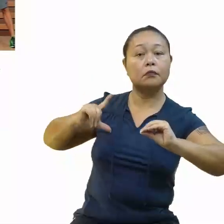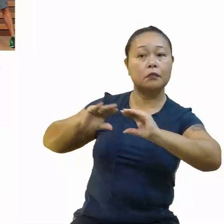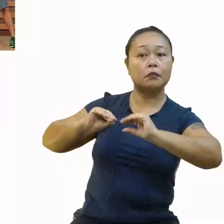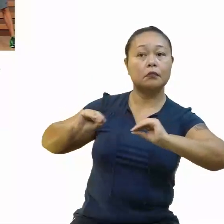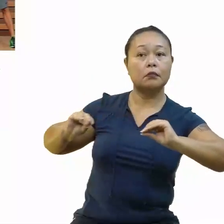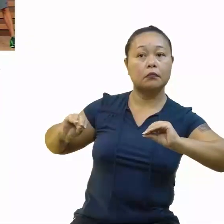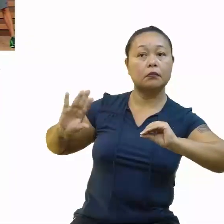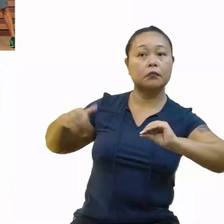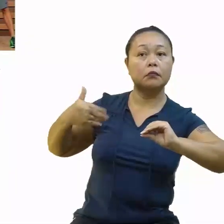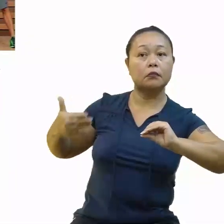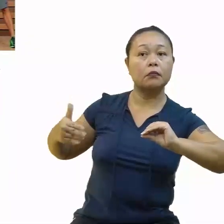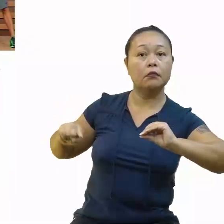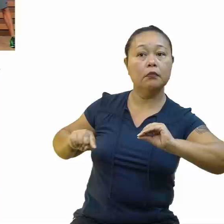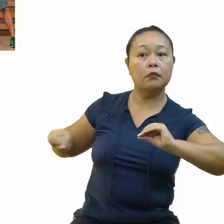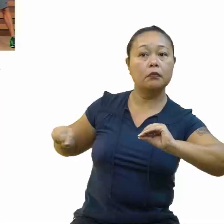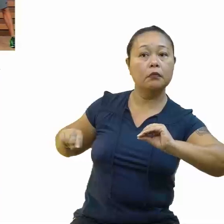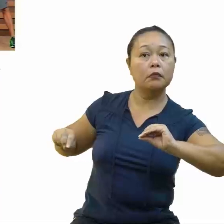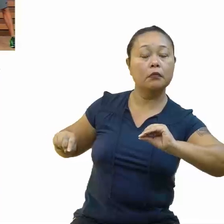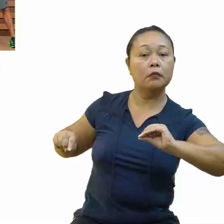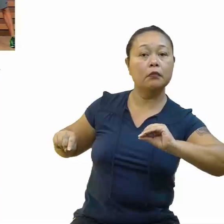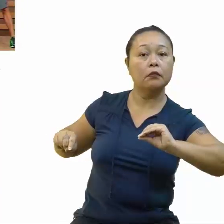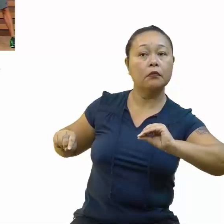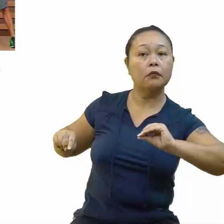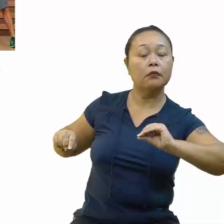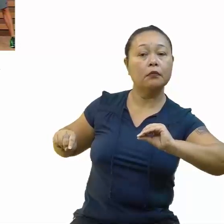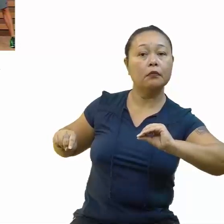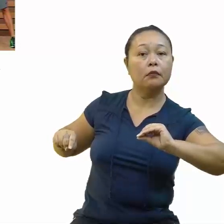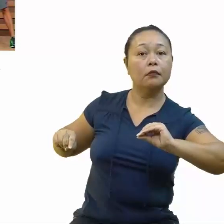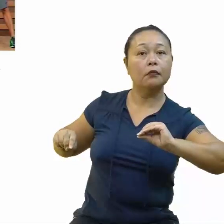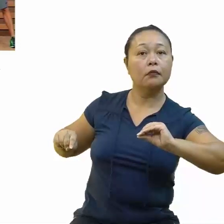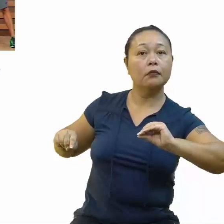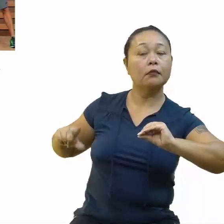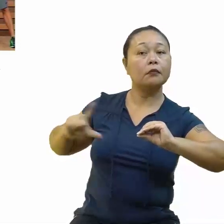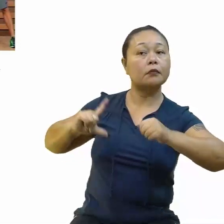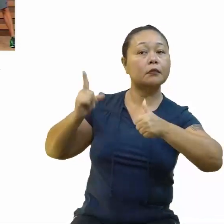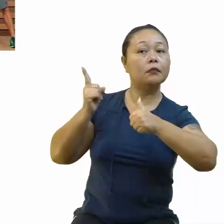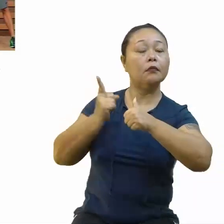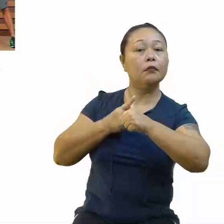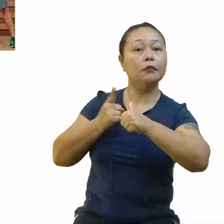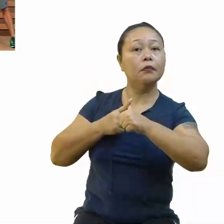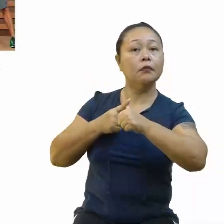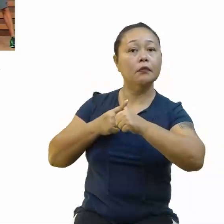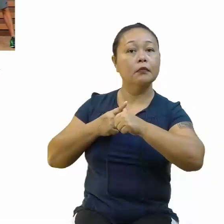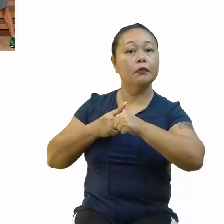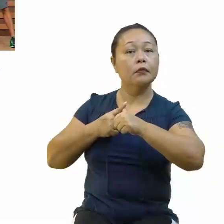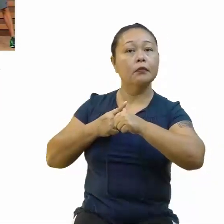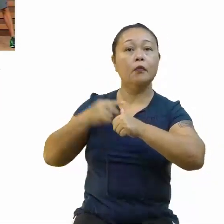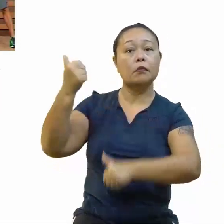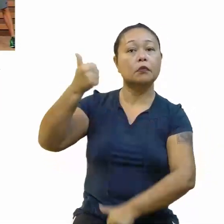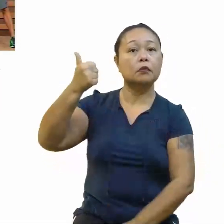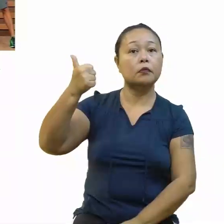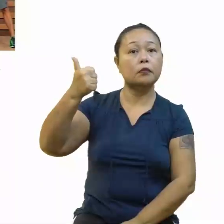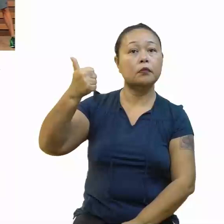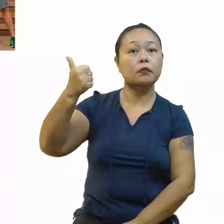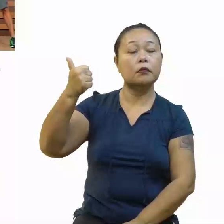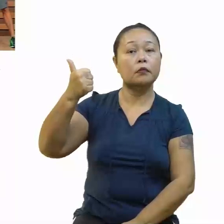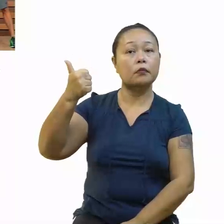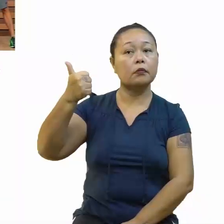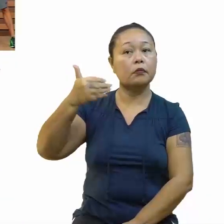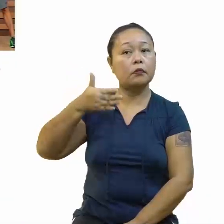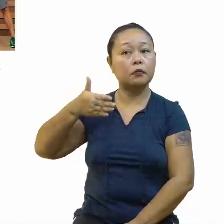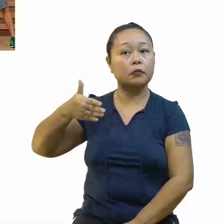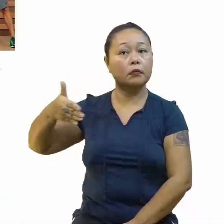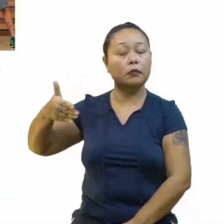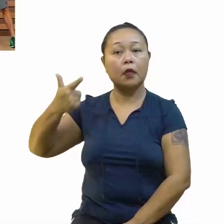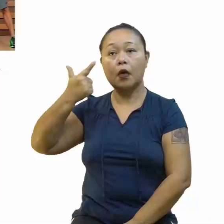aqui do lado. Então vejam bem, o que nós vamos fazer? Primeiramente, nós vamos fazer o exercício 1. Então, eu vou afastar um pouquinho para